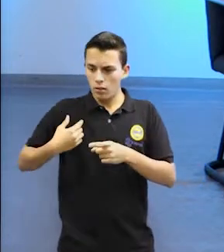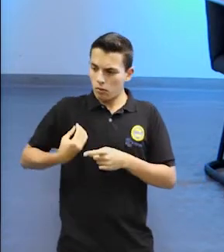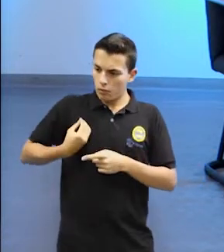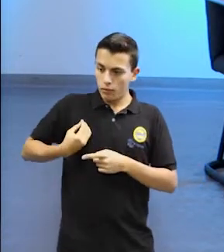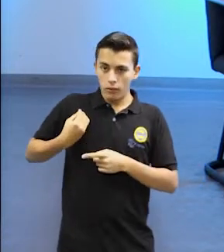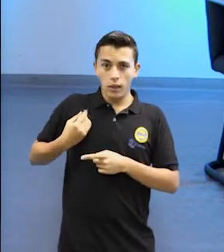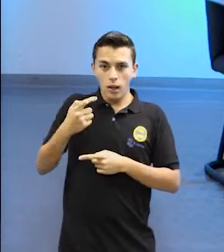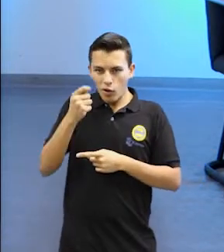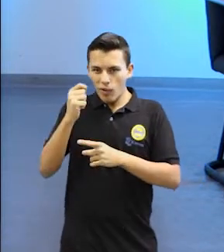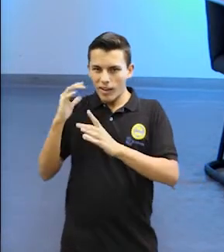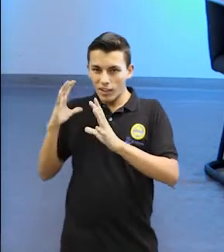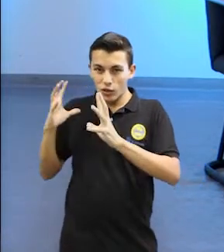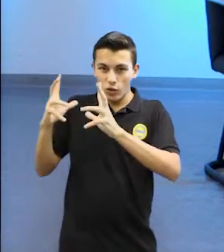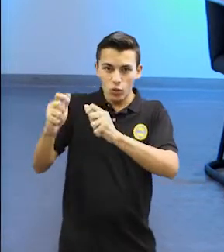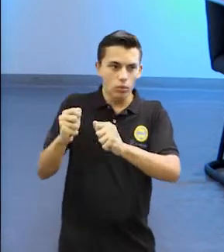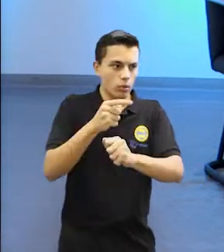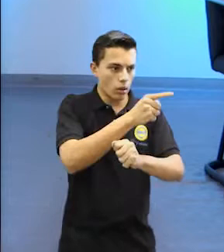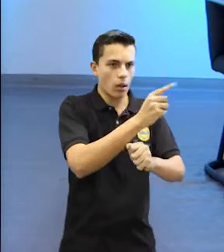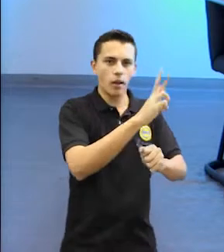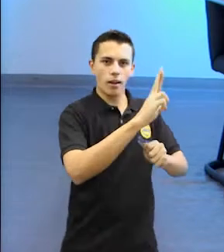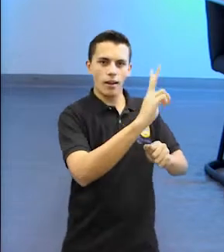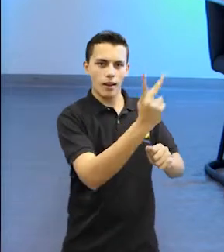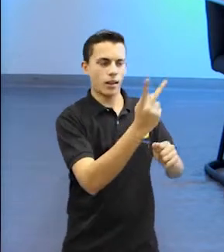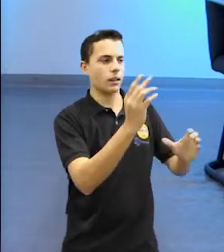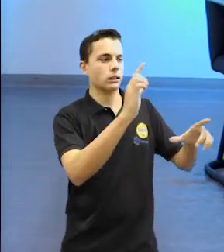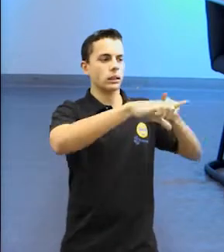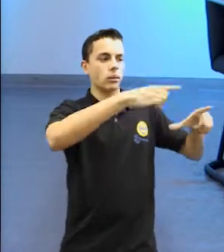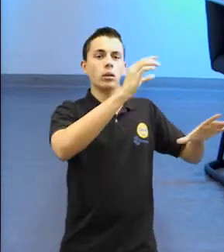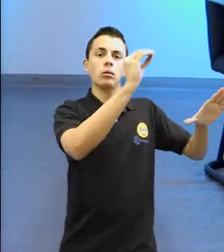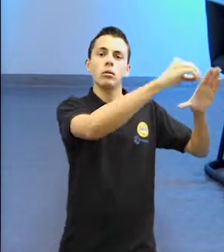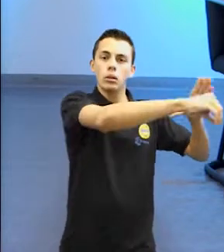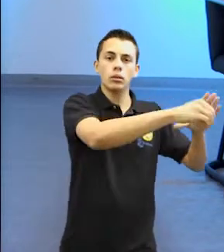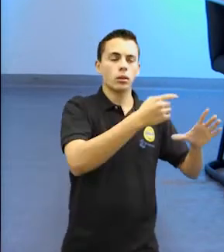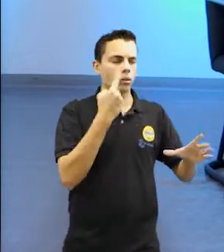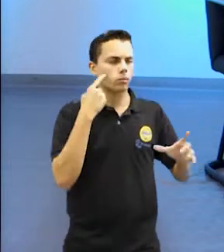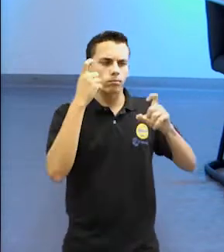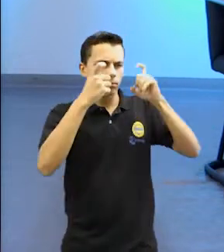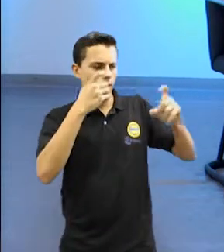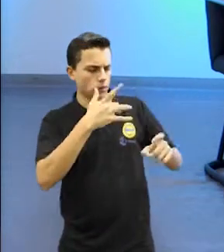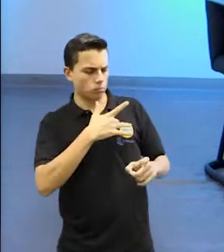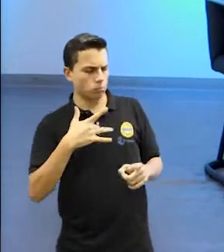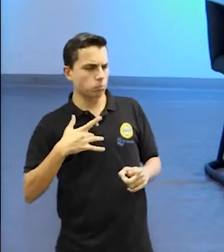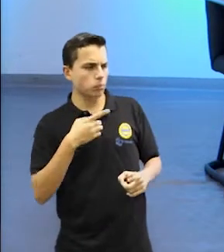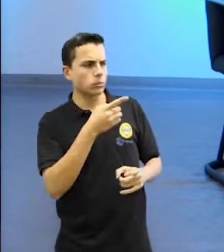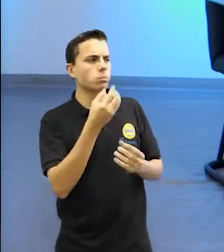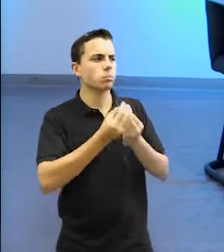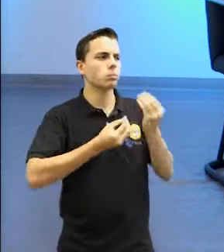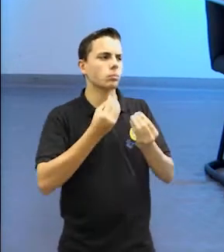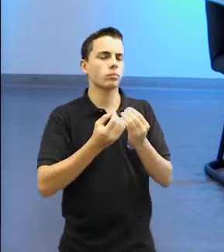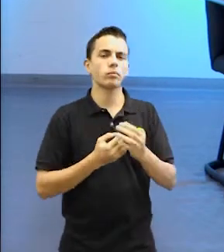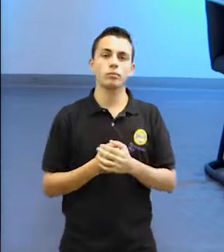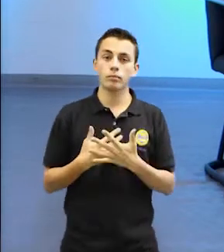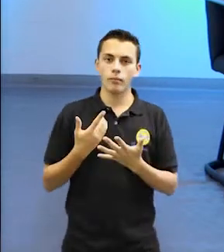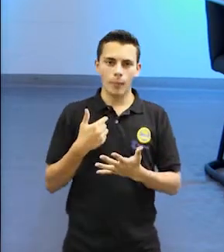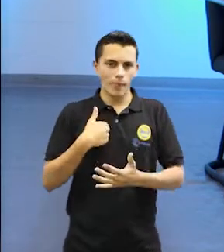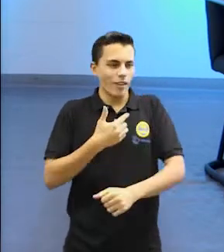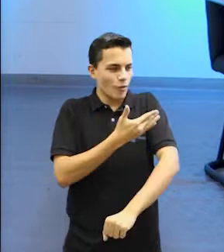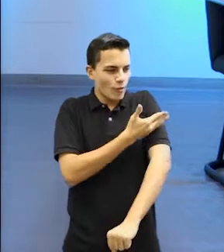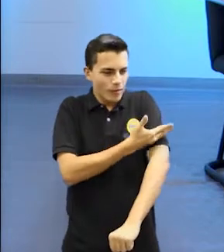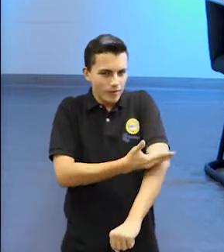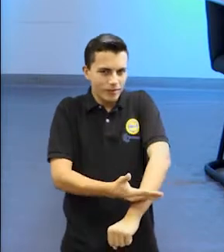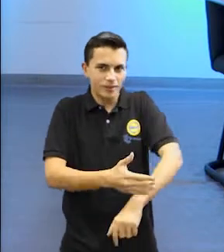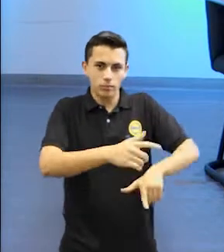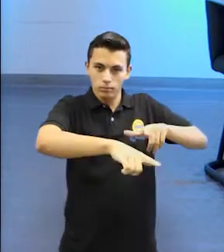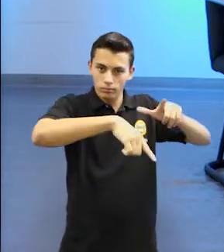vida, né? Trabalhando em recursos humanos. E essa esse ambiente que para mim é familiar, eu comecei